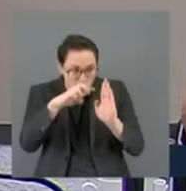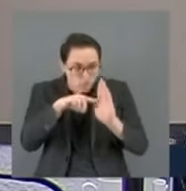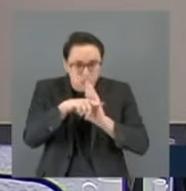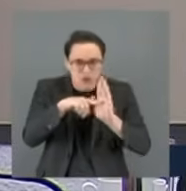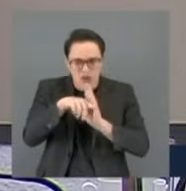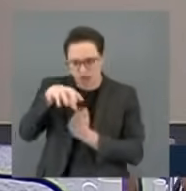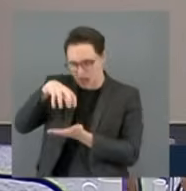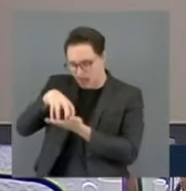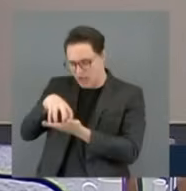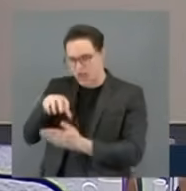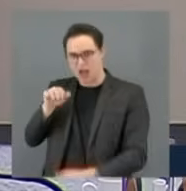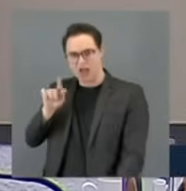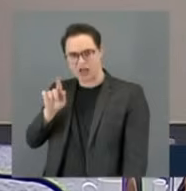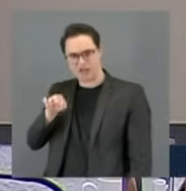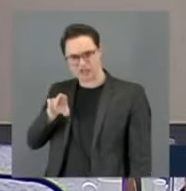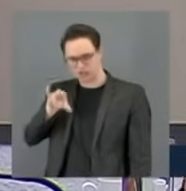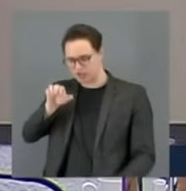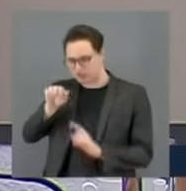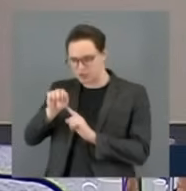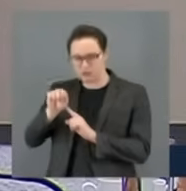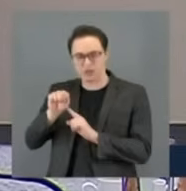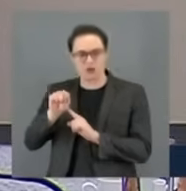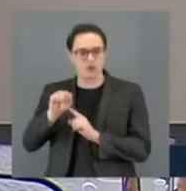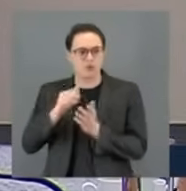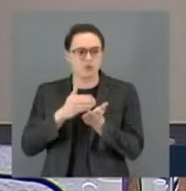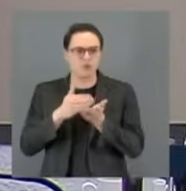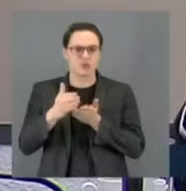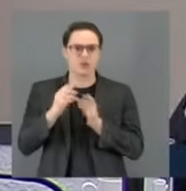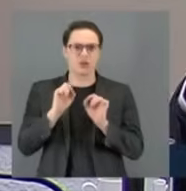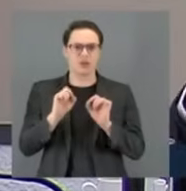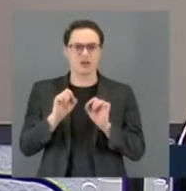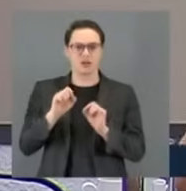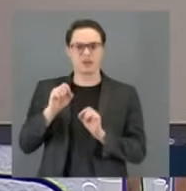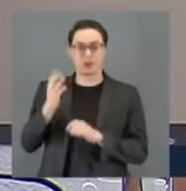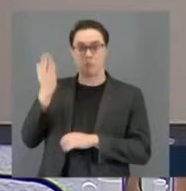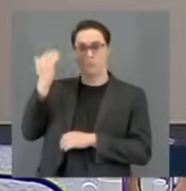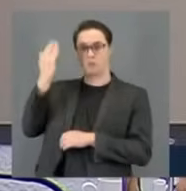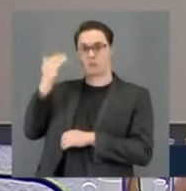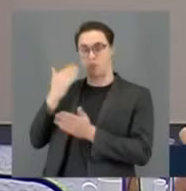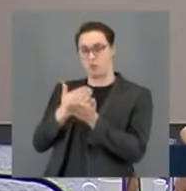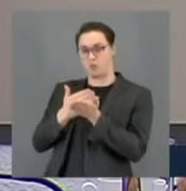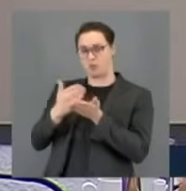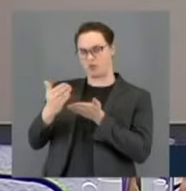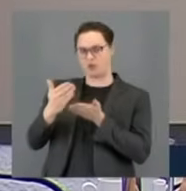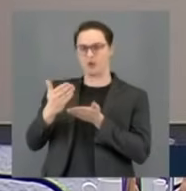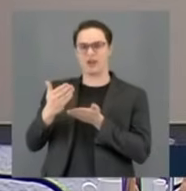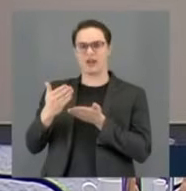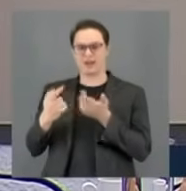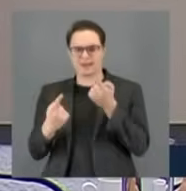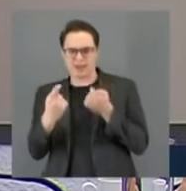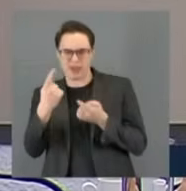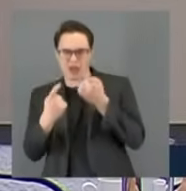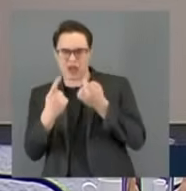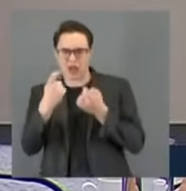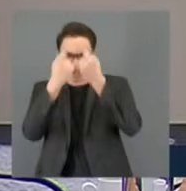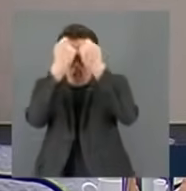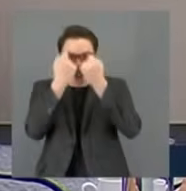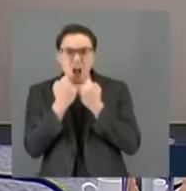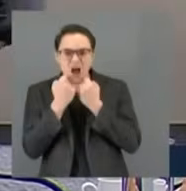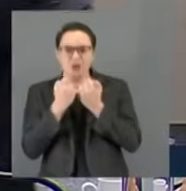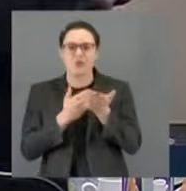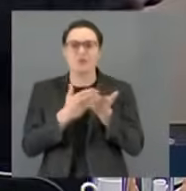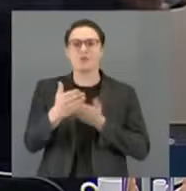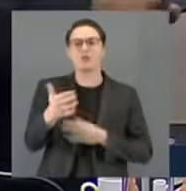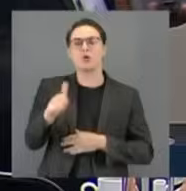ganharam muito poder a partir da guerra ao terror, que começou a partir do ataque de 11 de setembro nos